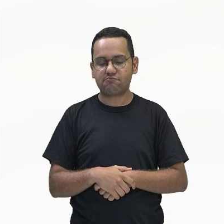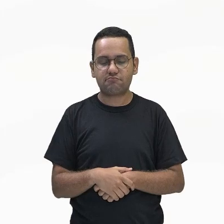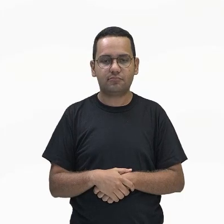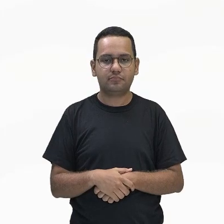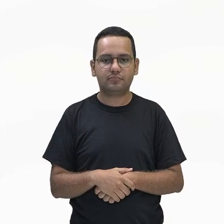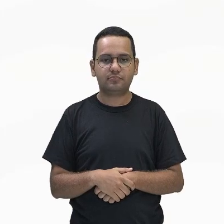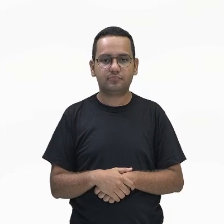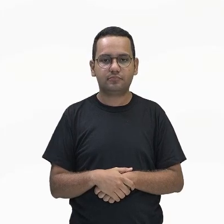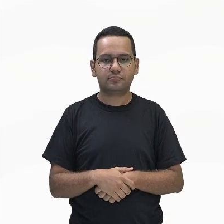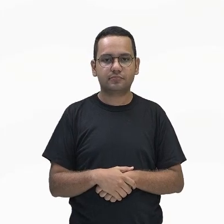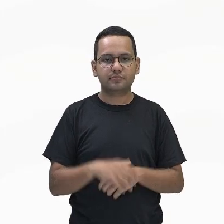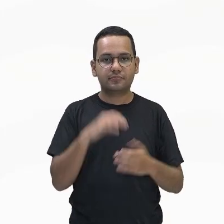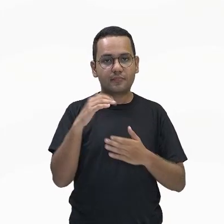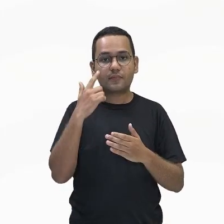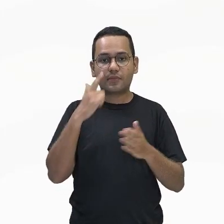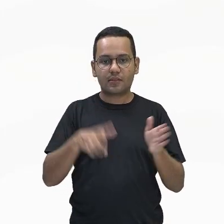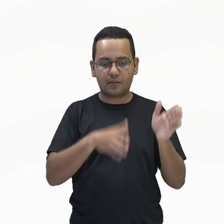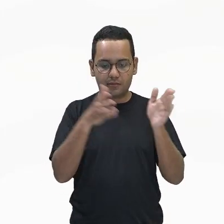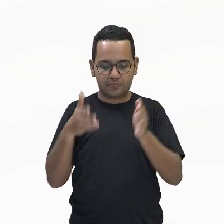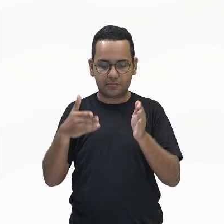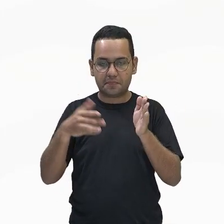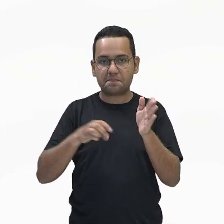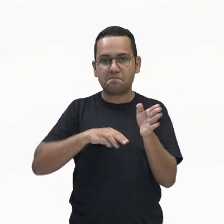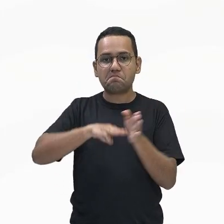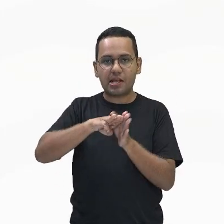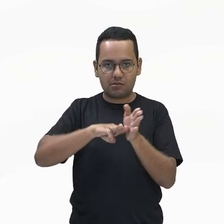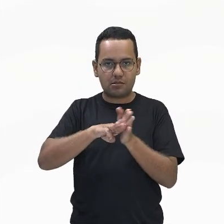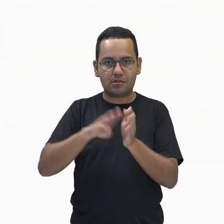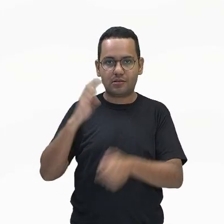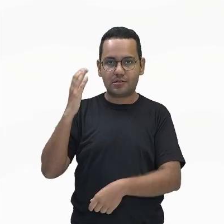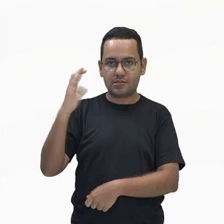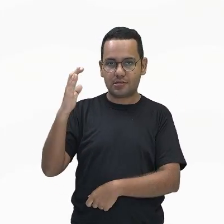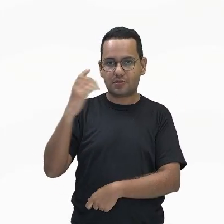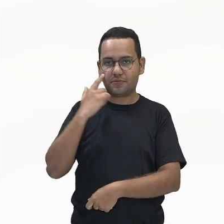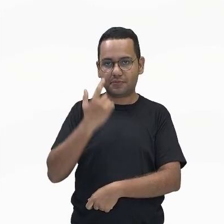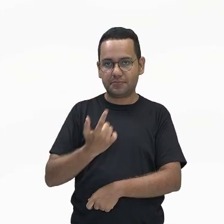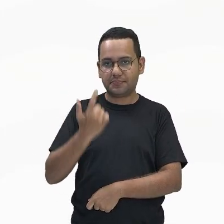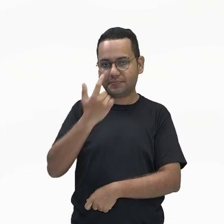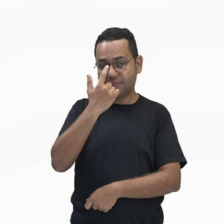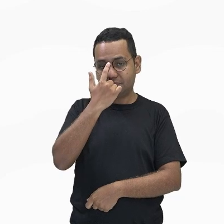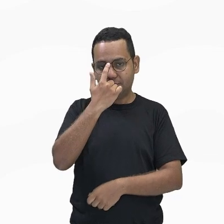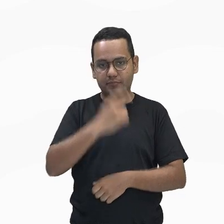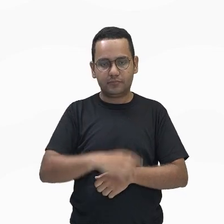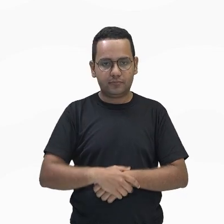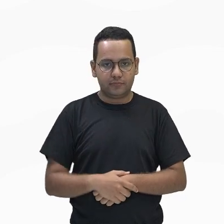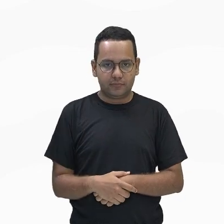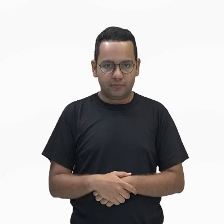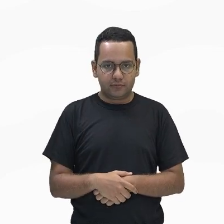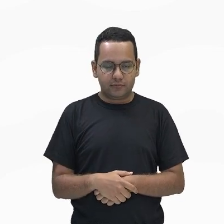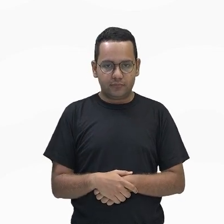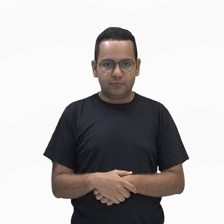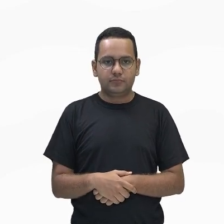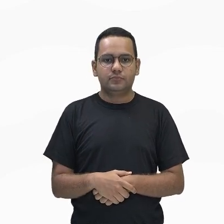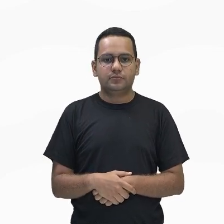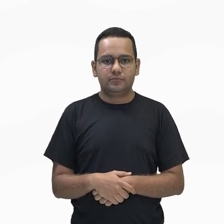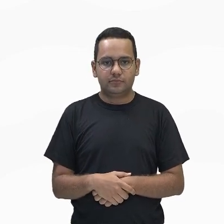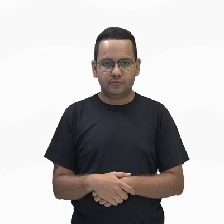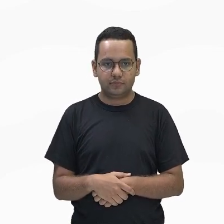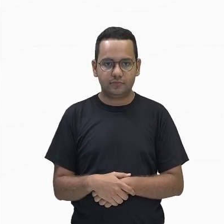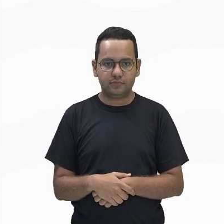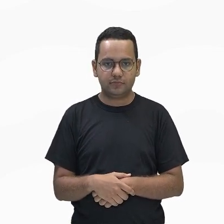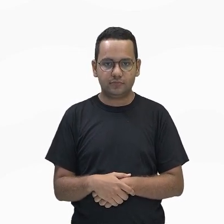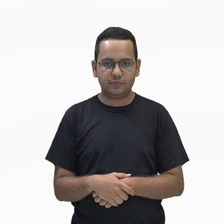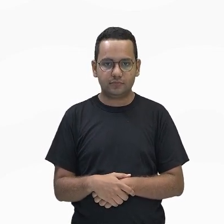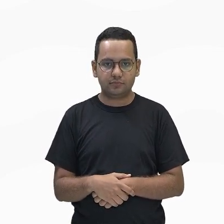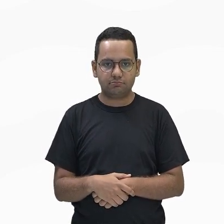ver agora, a metodologia científica. A curiosidade sustenta a aplicação rigorosa do